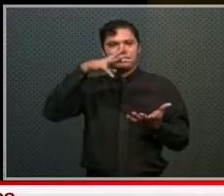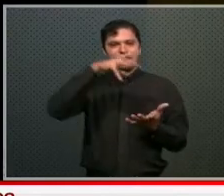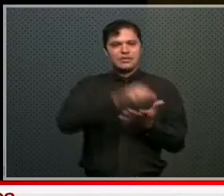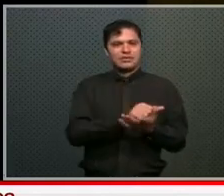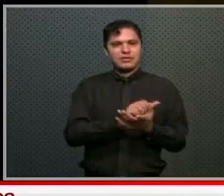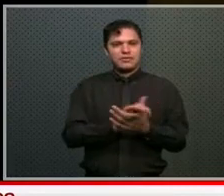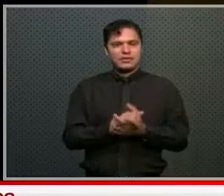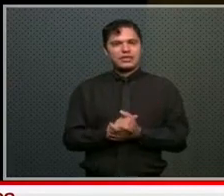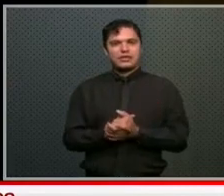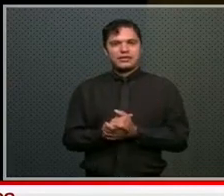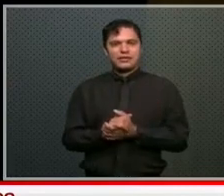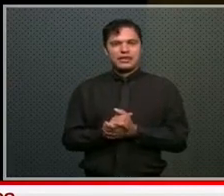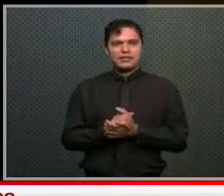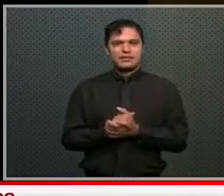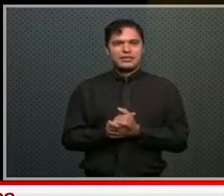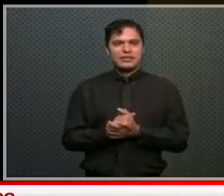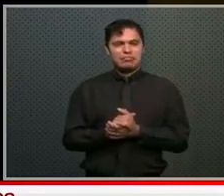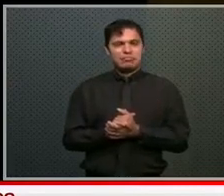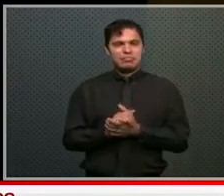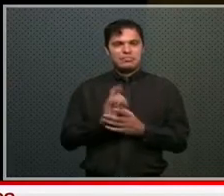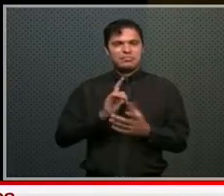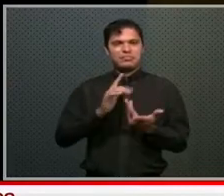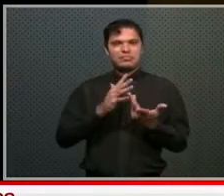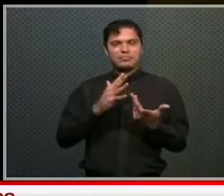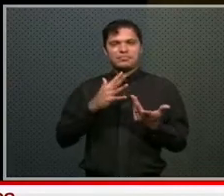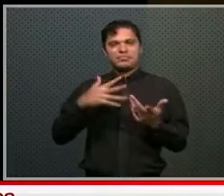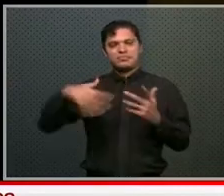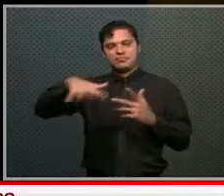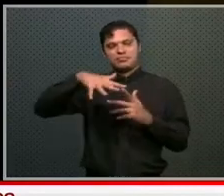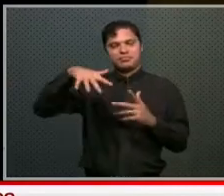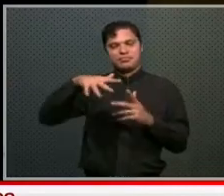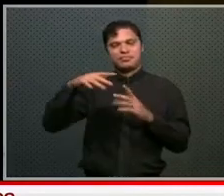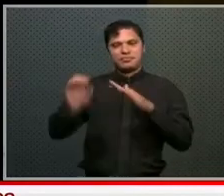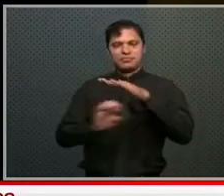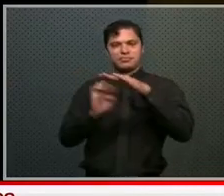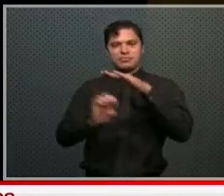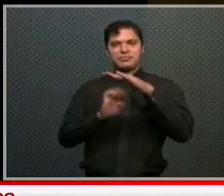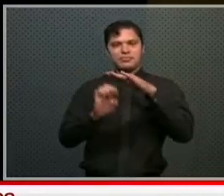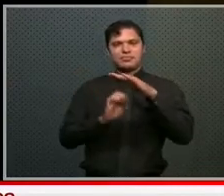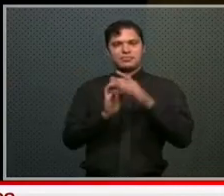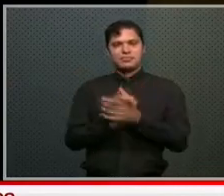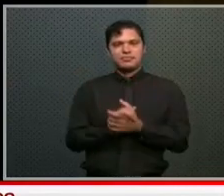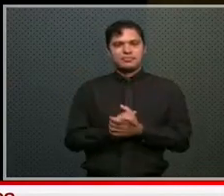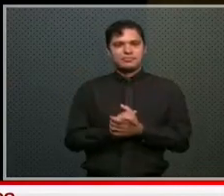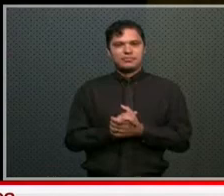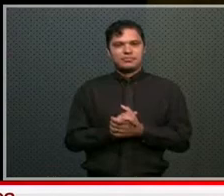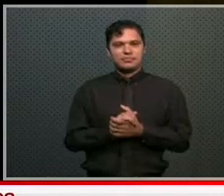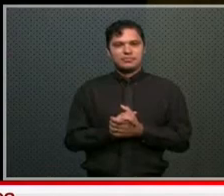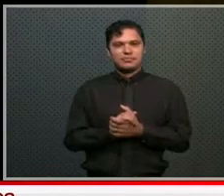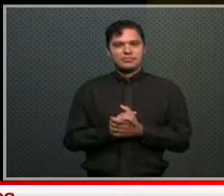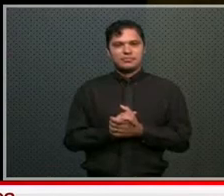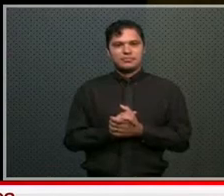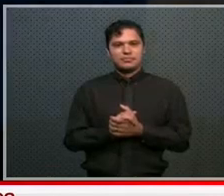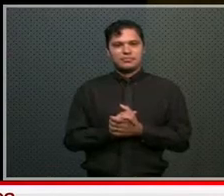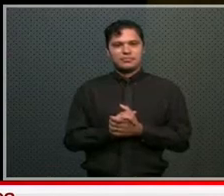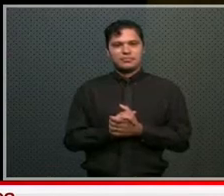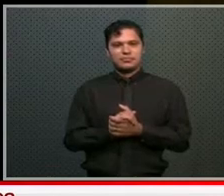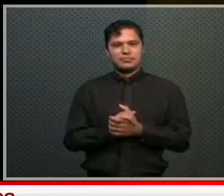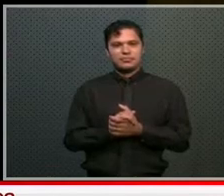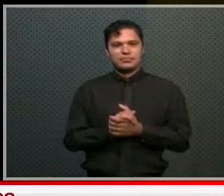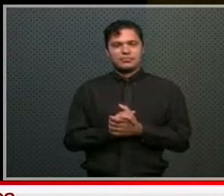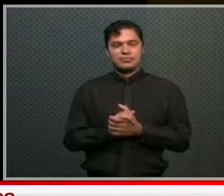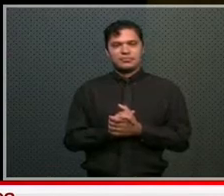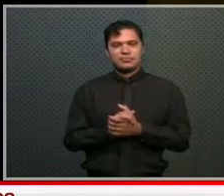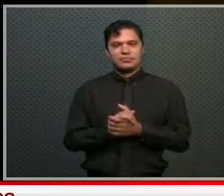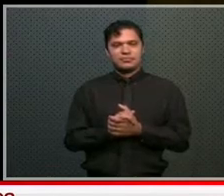para os nossos agricultores e agricultoras empreendedoras que transformaram como o senhor muito bem pauto e